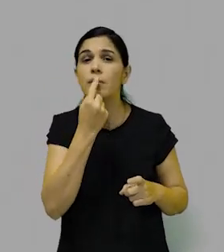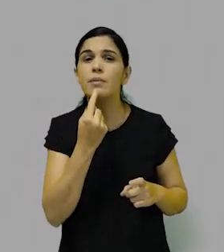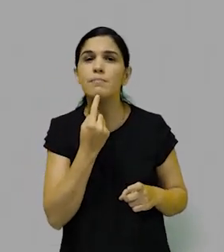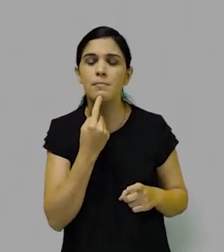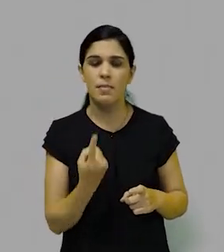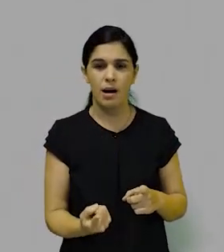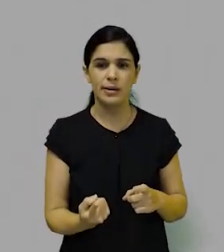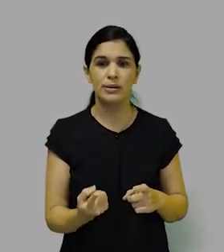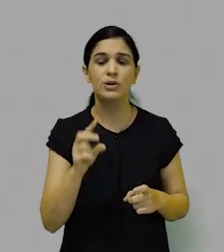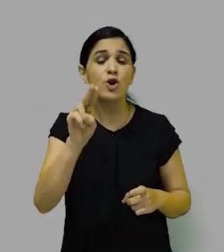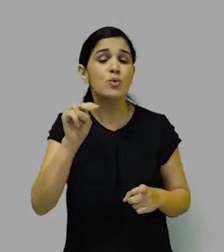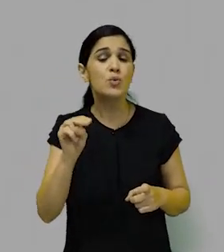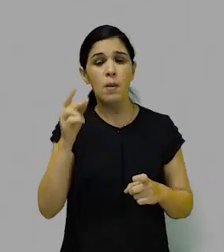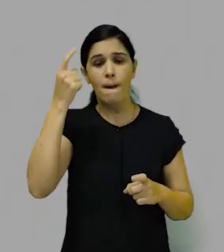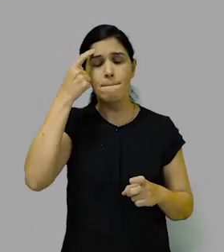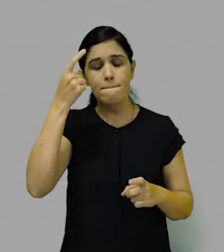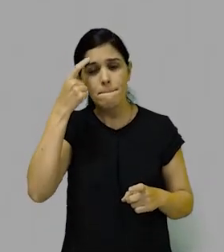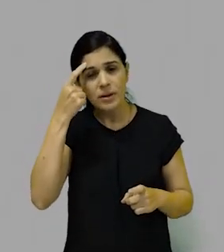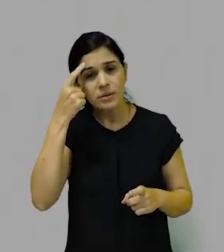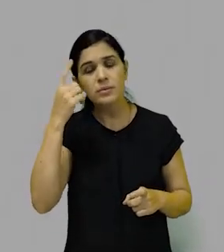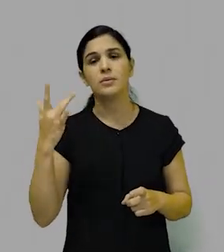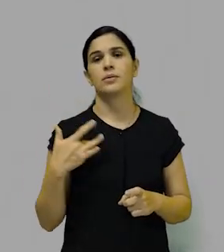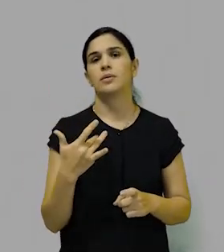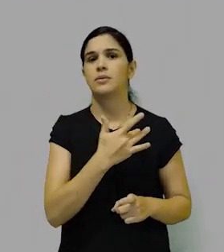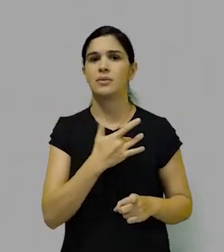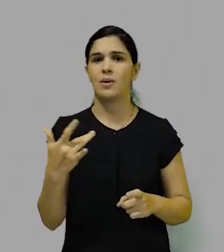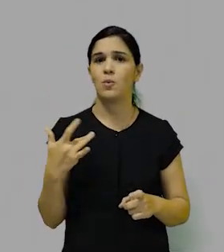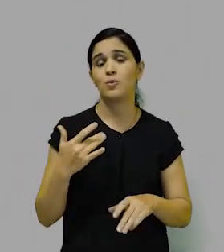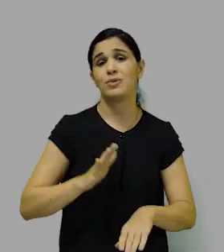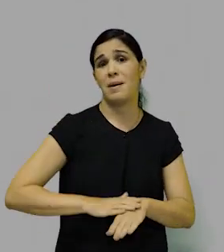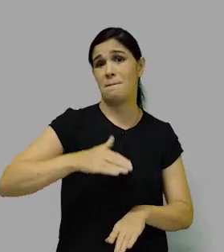ter um isolante térmico. Então, facilmente eu posso entrar no quadro de